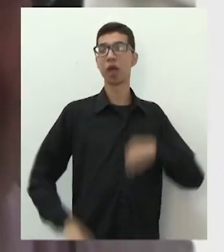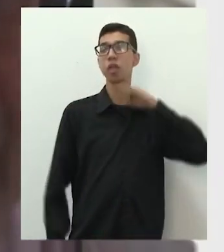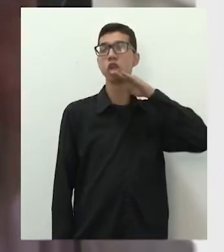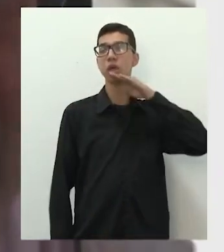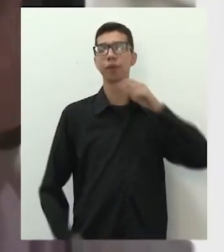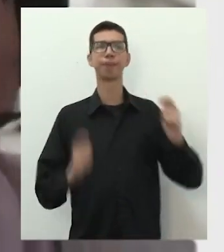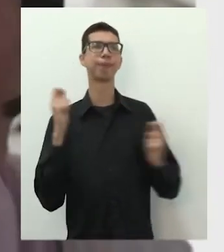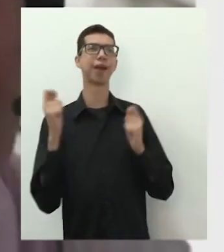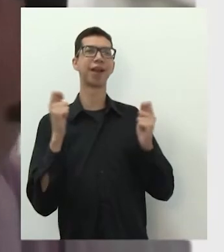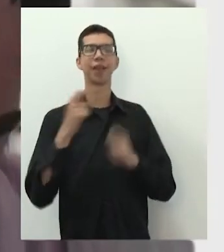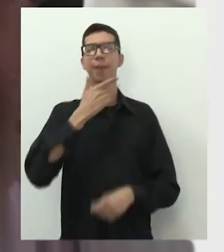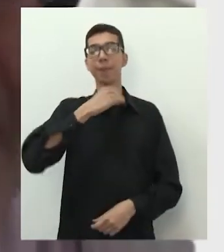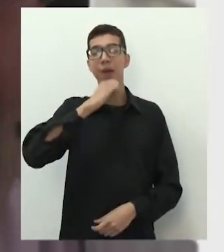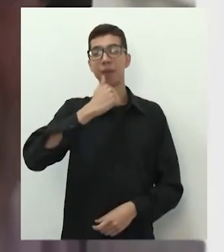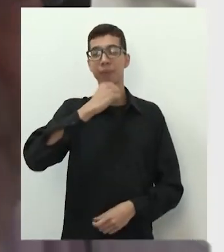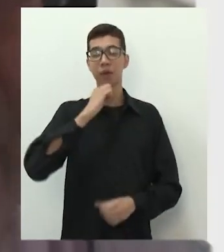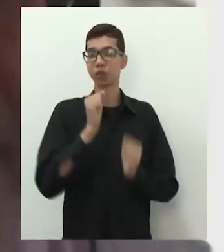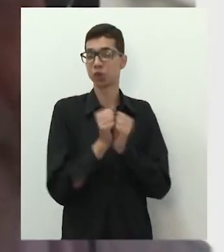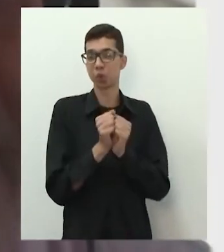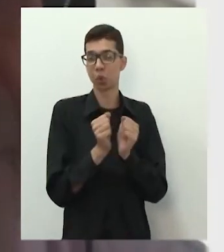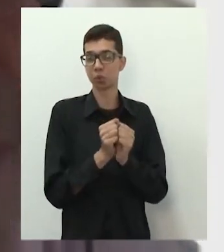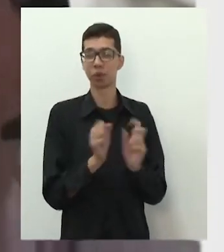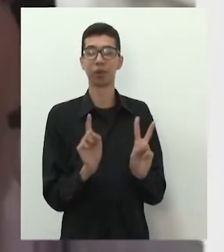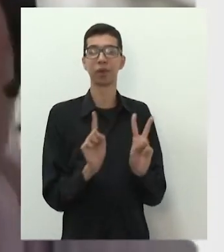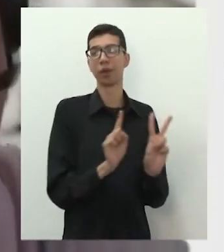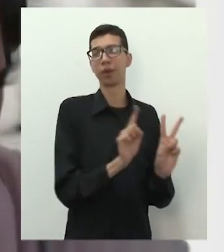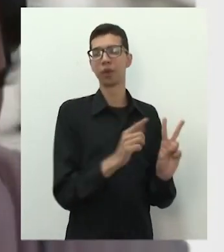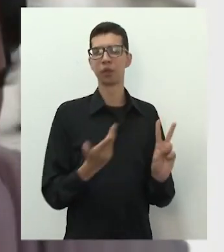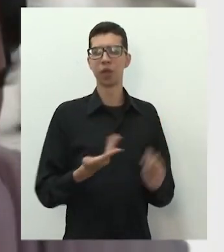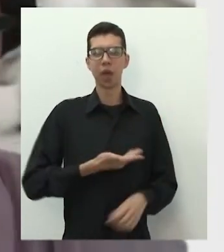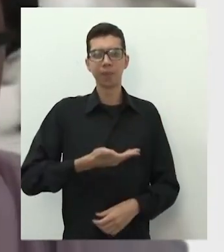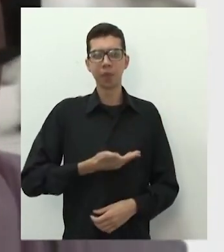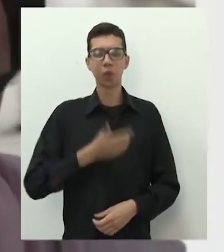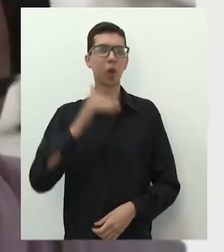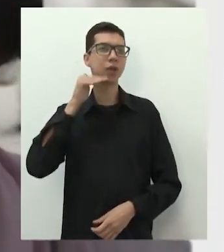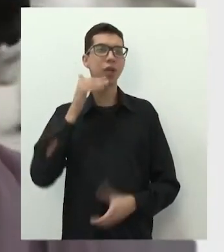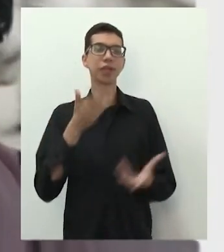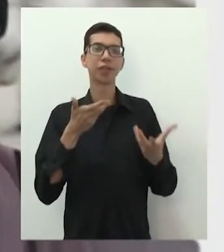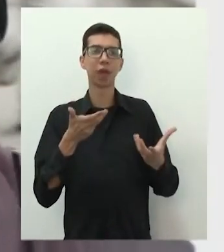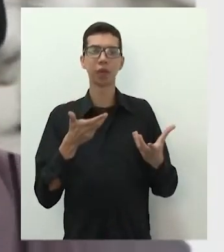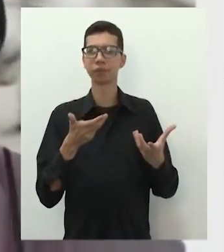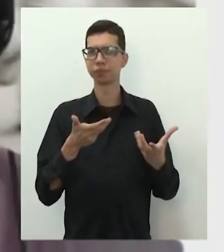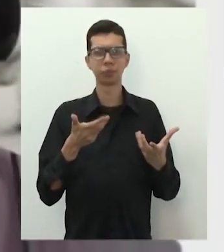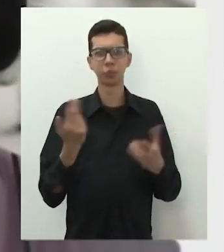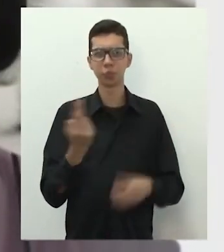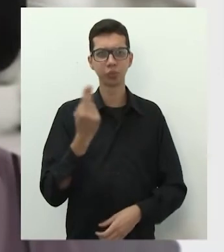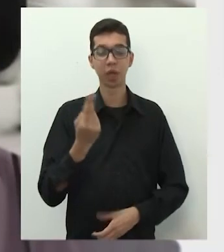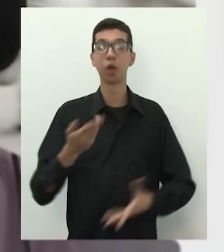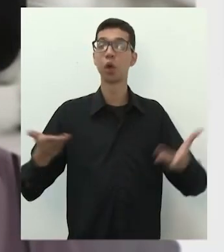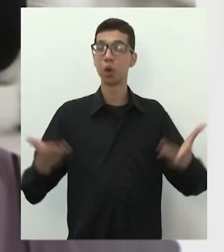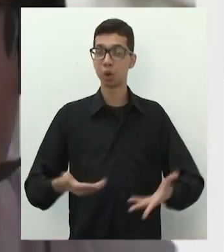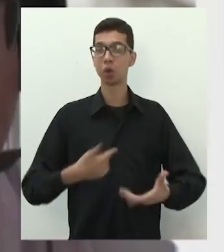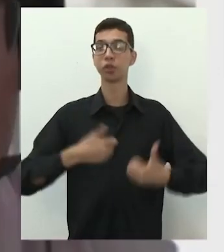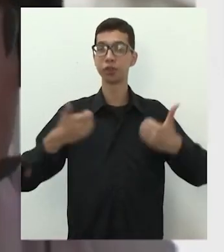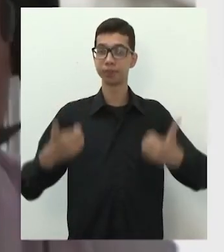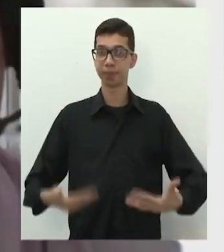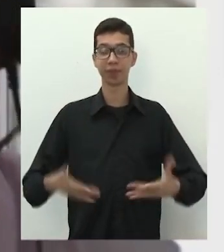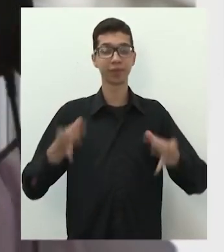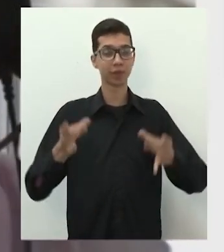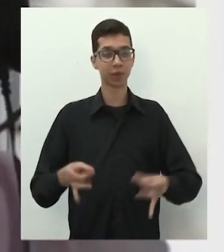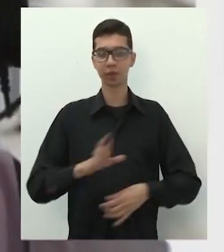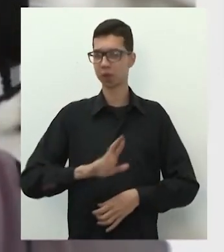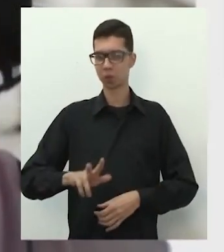você olhar para o lado de cá, nós temos também adultos cada vez mais querendo invadir a adolescência. Olha que maluco. Cada vez mais eu